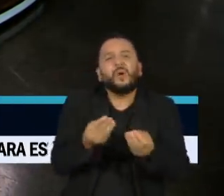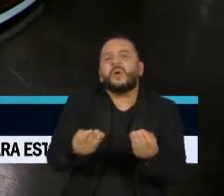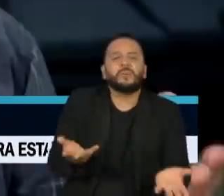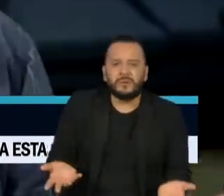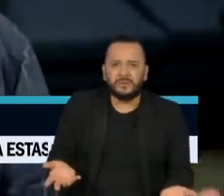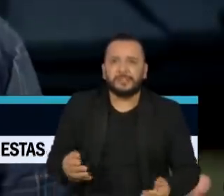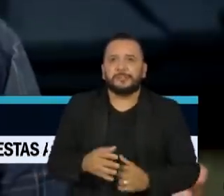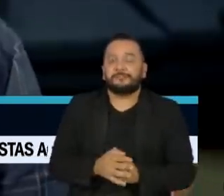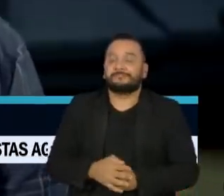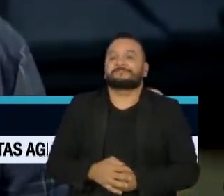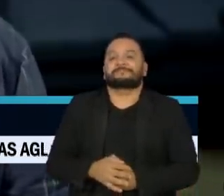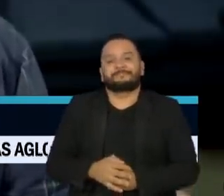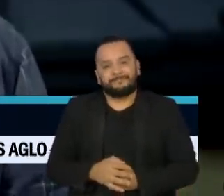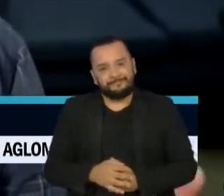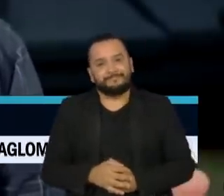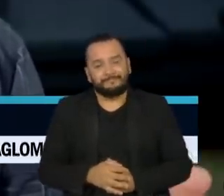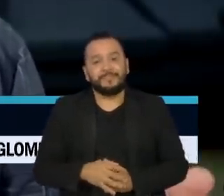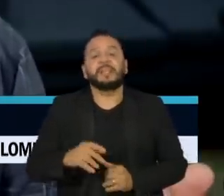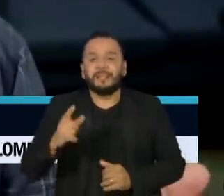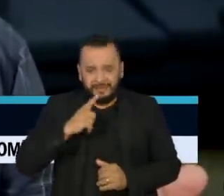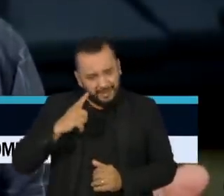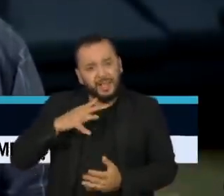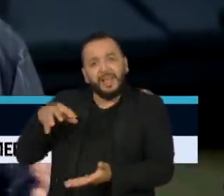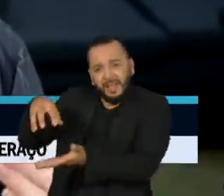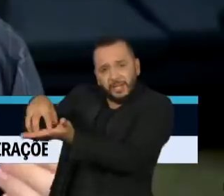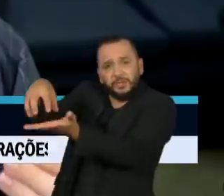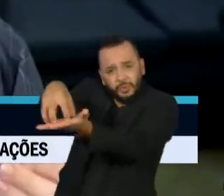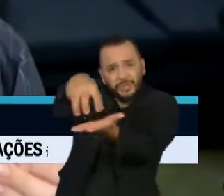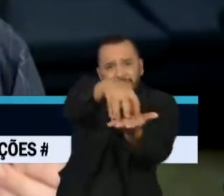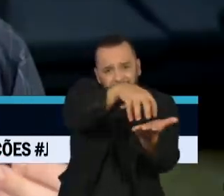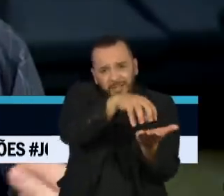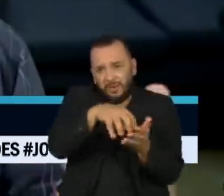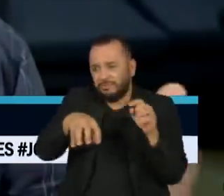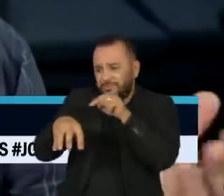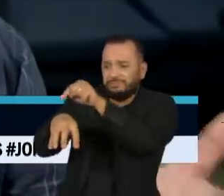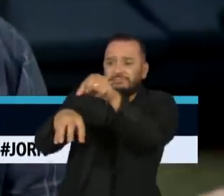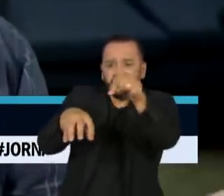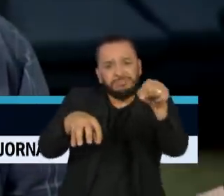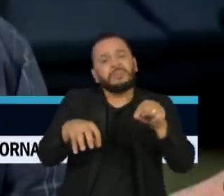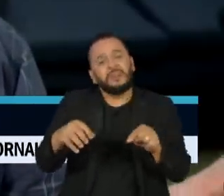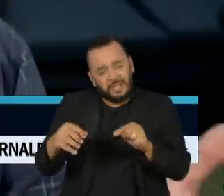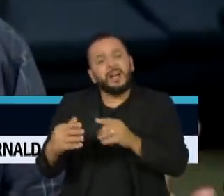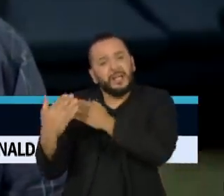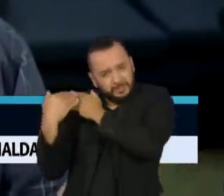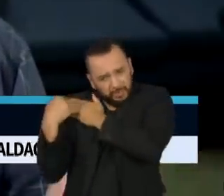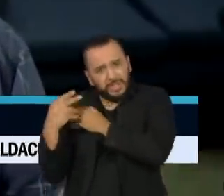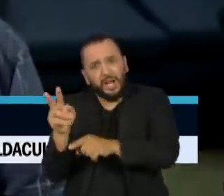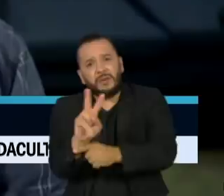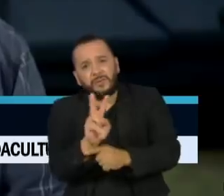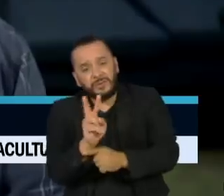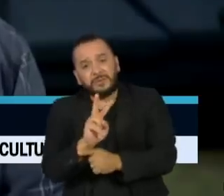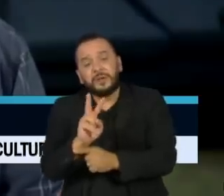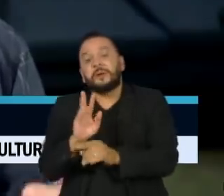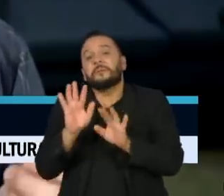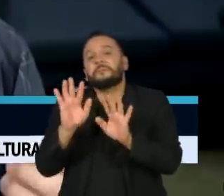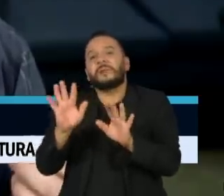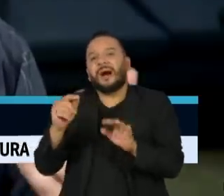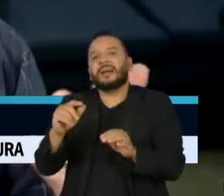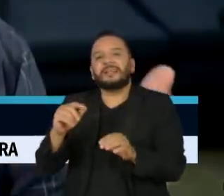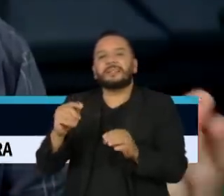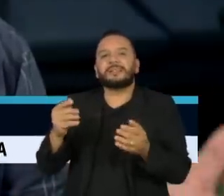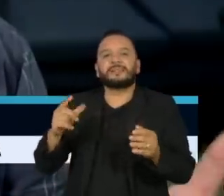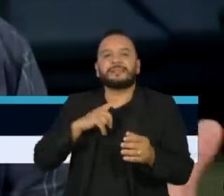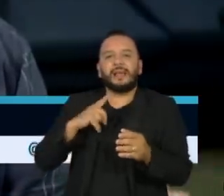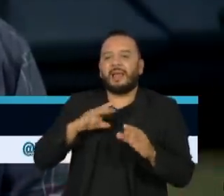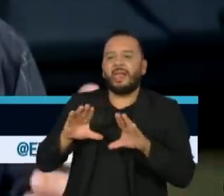O triste, Aldo, é que nós temos as instituições para fazer isso. E essas instituições agora ou estão sendo atrapalhadas ou estão trabalhando contra. A gente tem